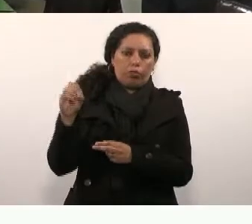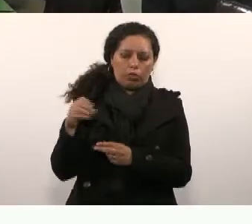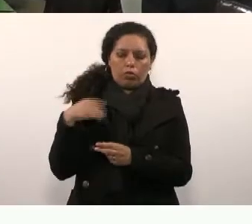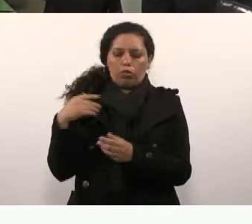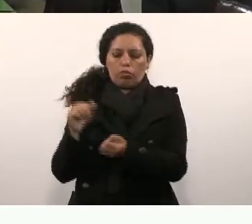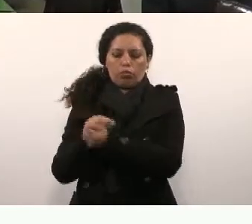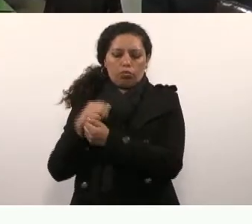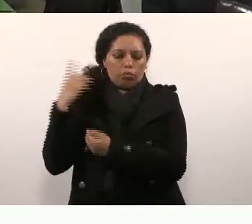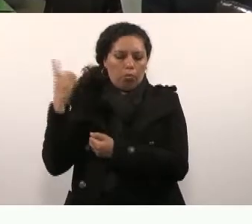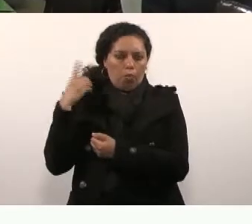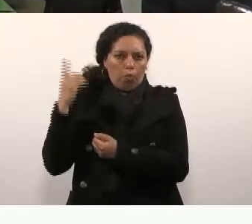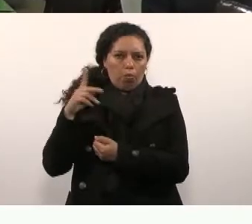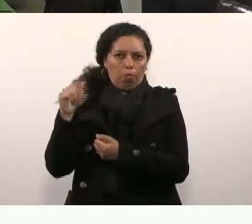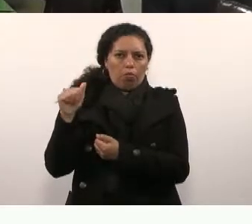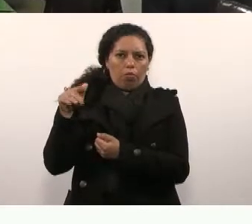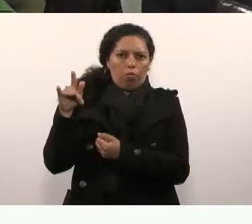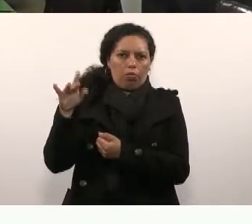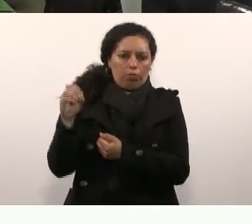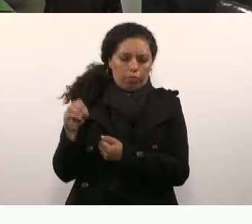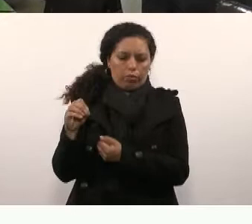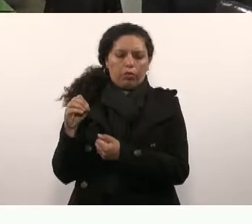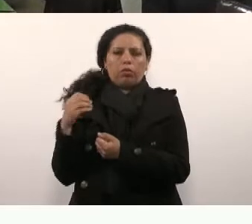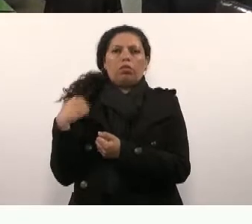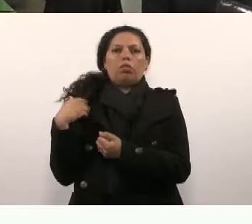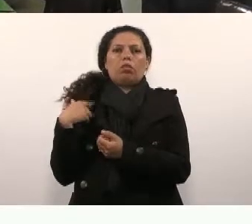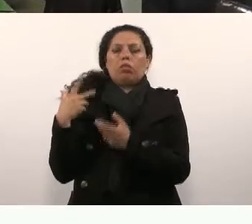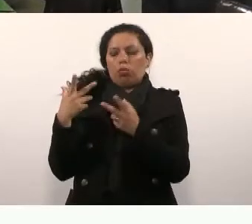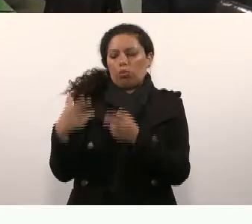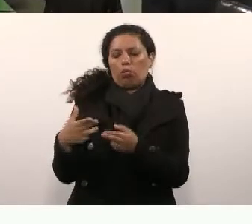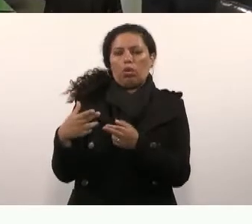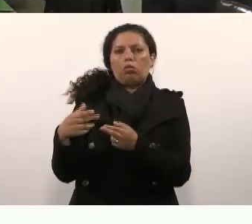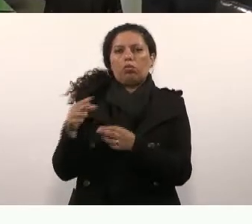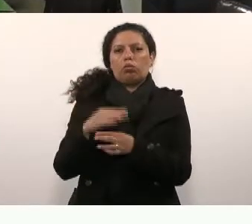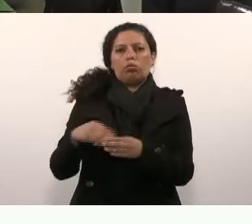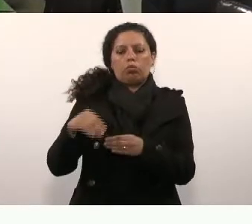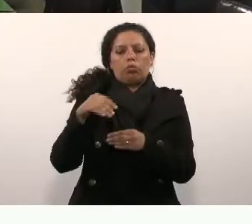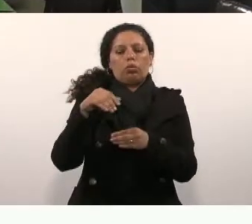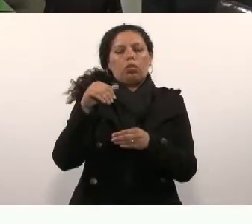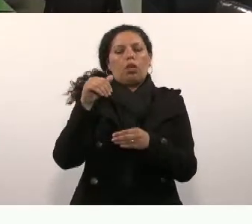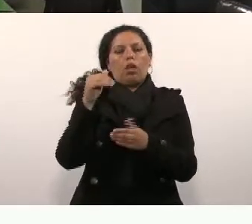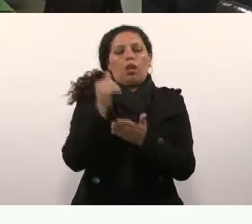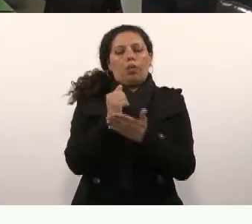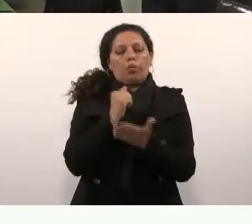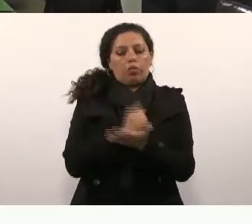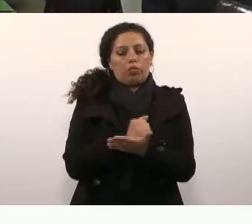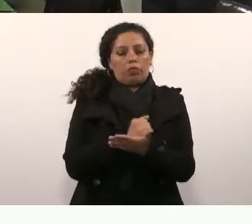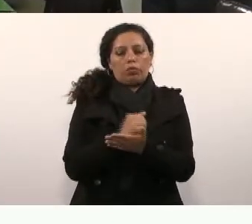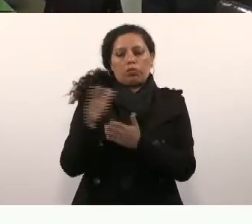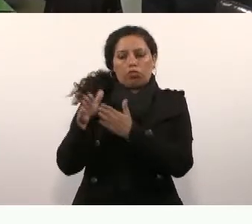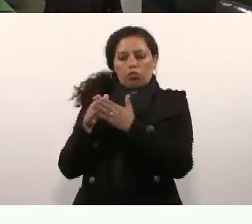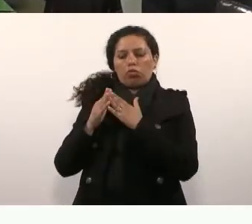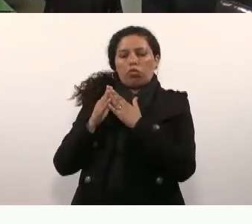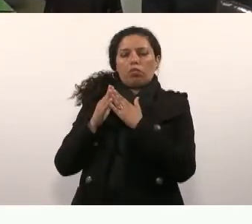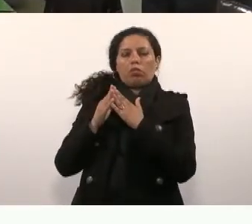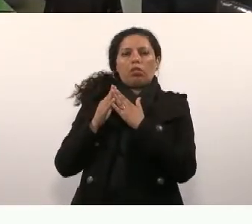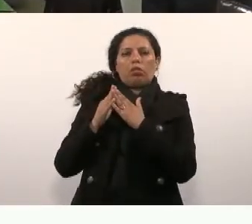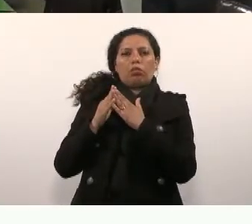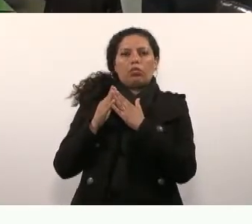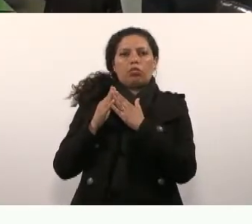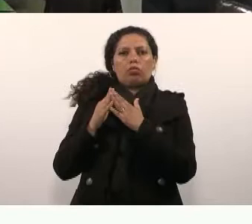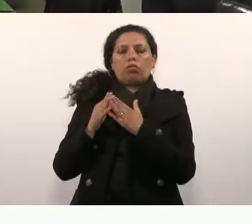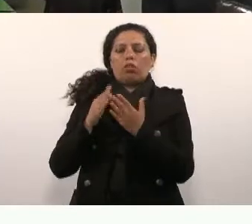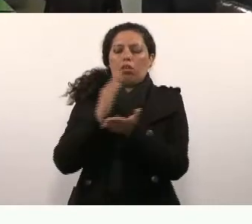deputado Tiago Pampolho. Naturalmente, o Tiago Pampolho vota com a sua proposta. Eu também voto, portanto, aprovamos a baixa em diligência à Secretaria de Estado de Defesa Civil.